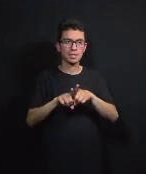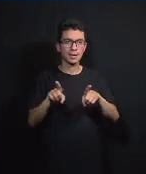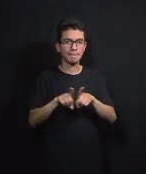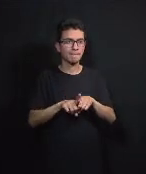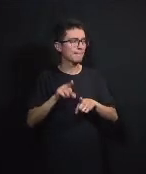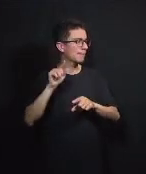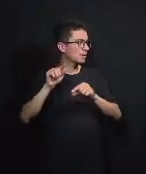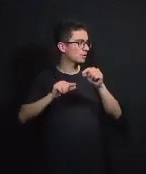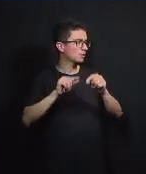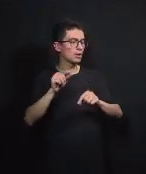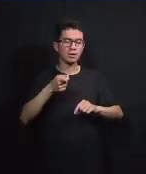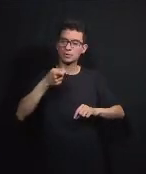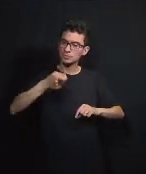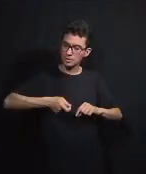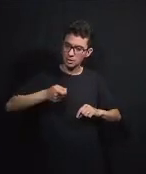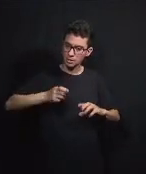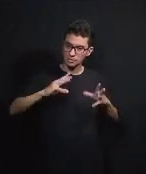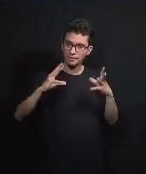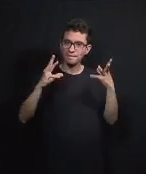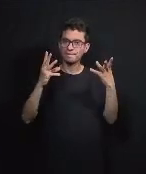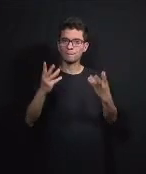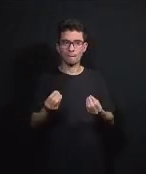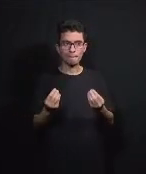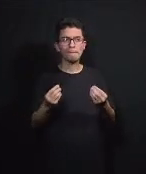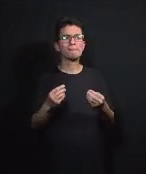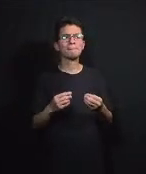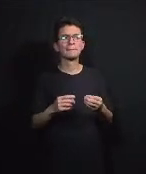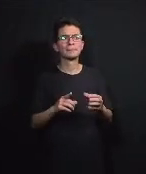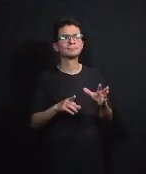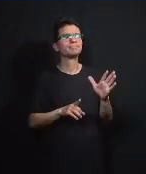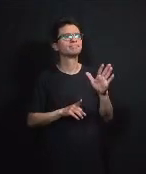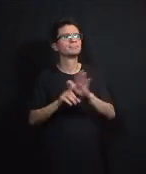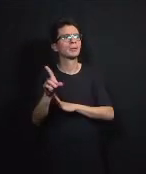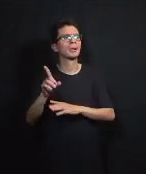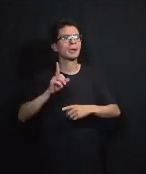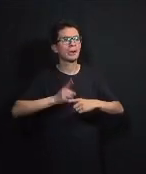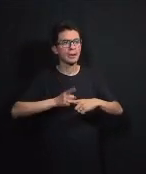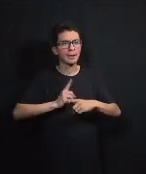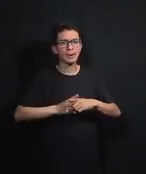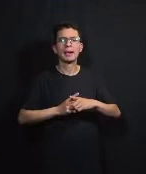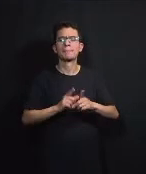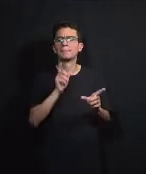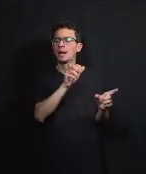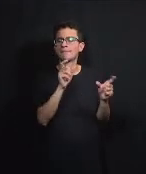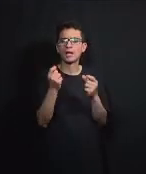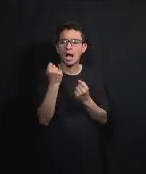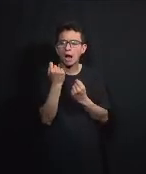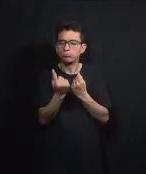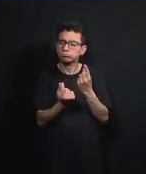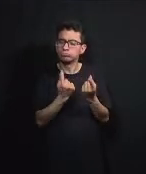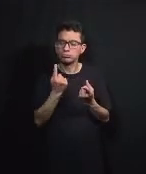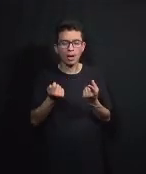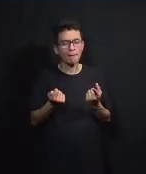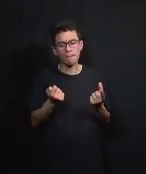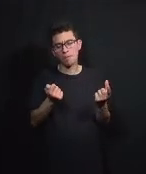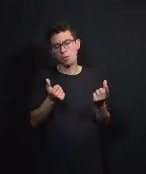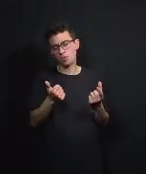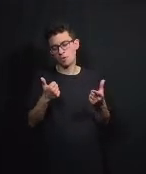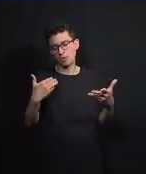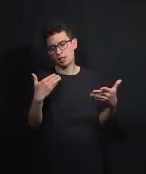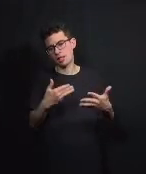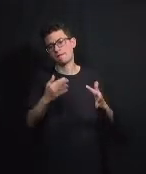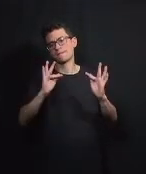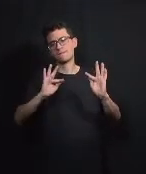certa ordem democrática. Ocorre, para falar poucas palavras, e com isso eu já vou me encaminhando para o final,